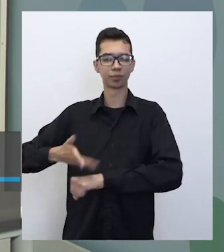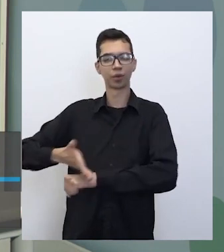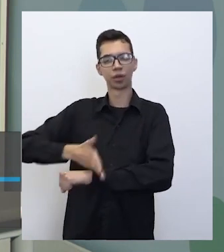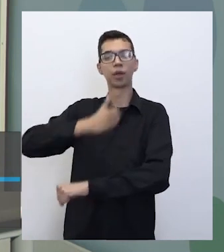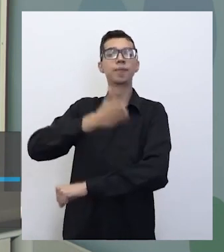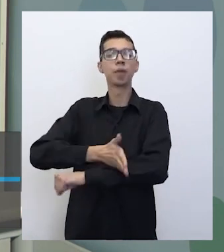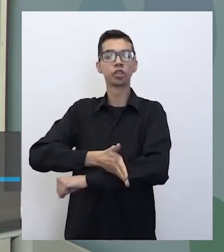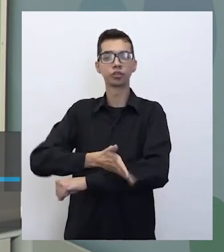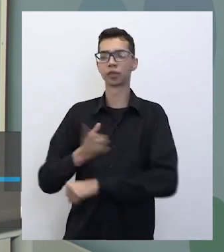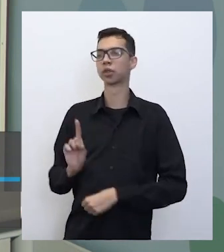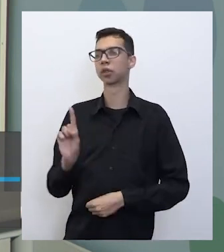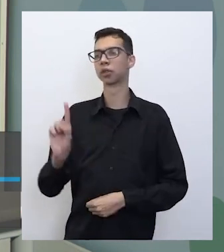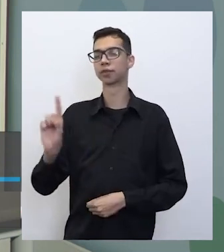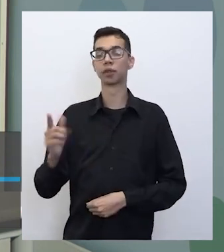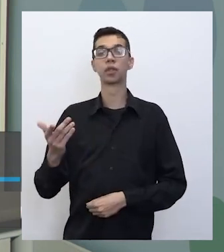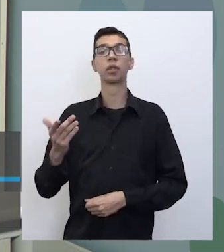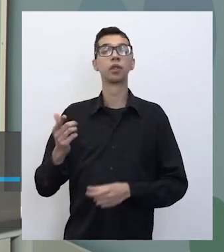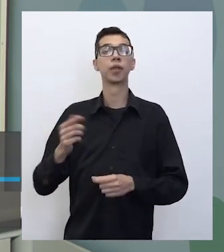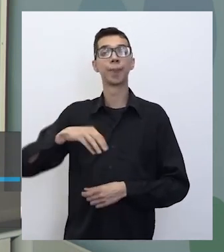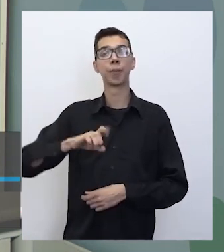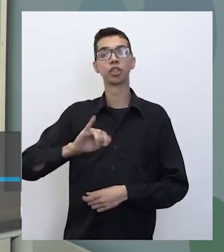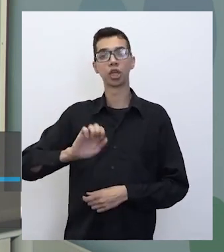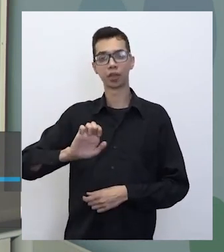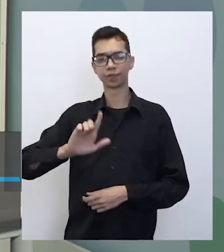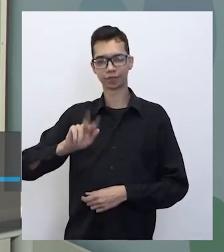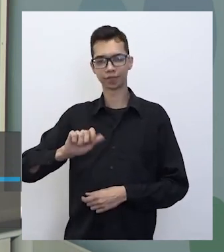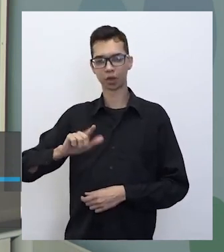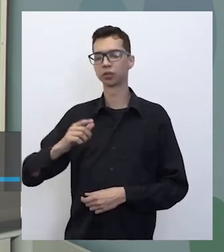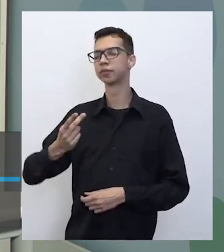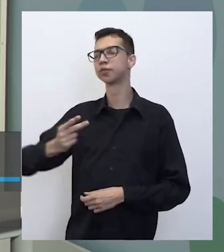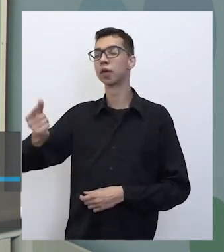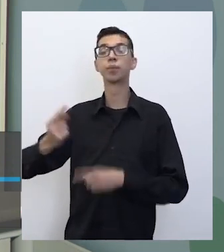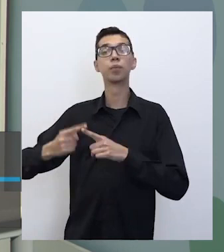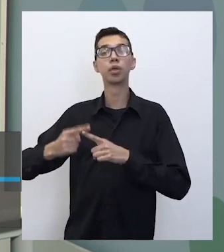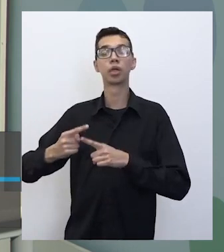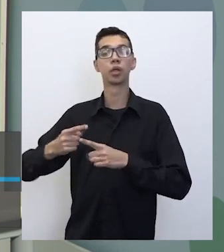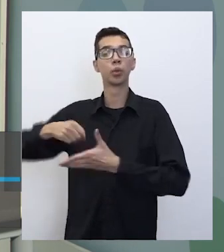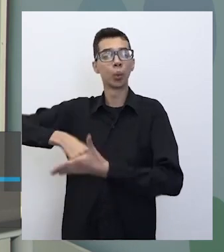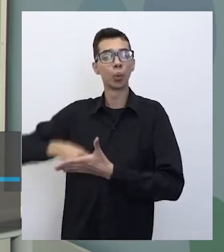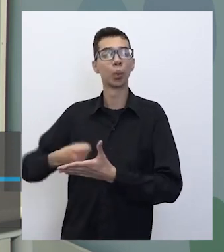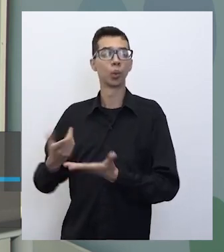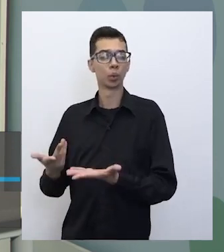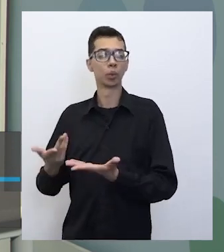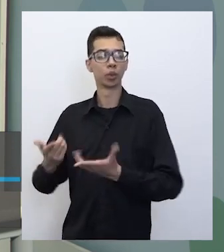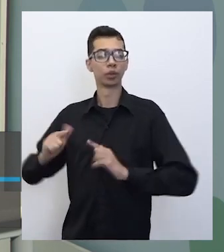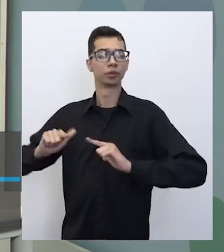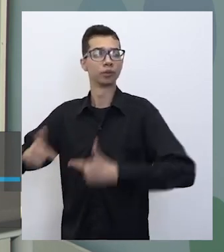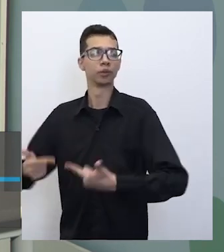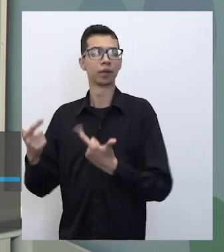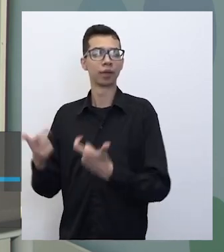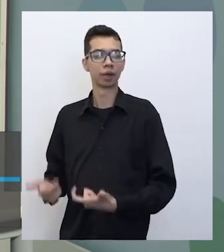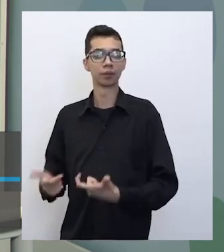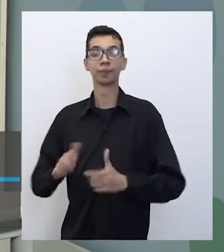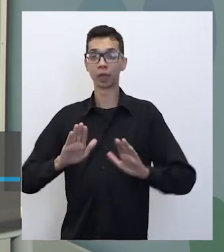a cantiga de amor é o sofrimento por ser um amor impossível. Falamos sobre isso na aula anterior. Mas não